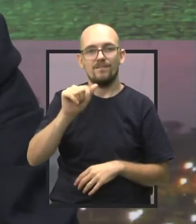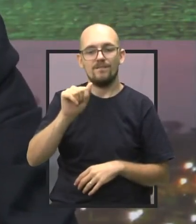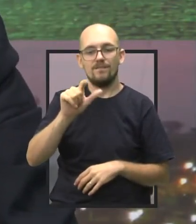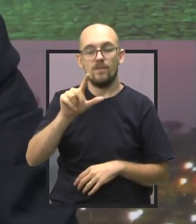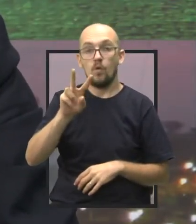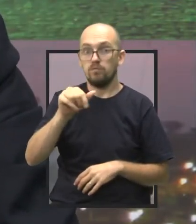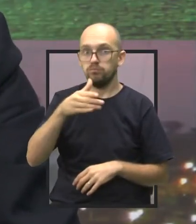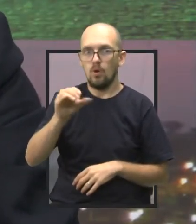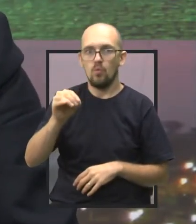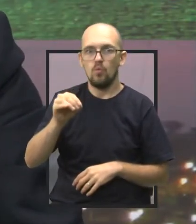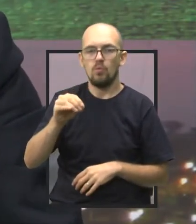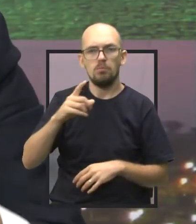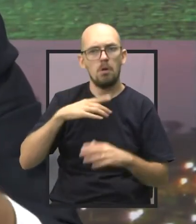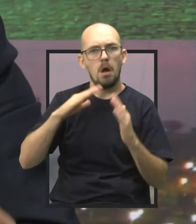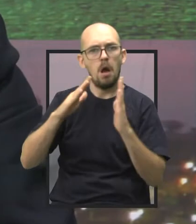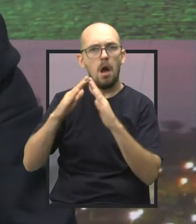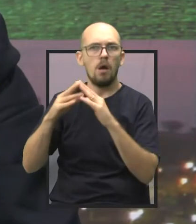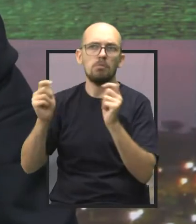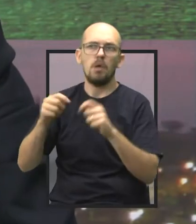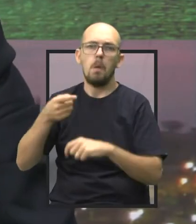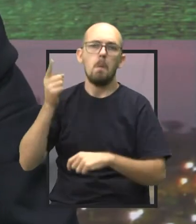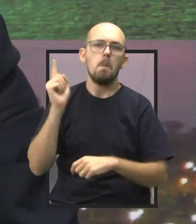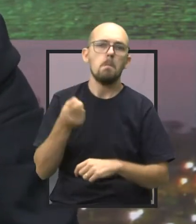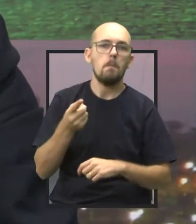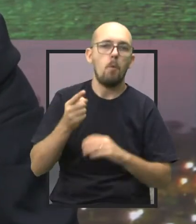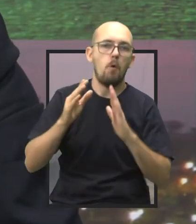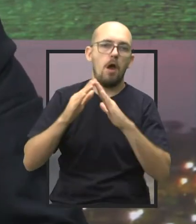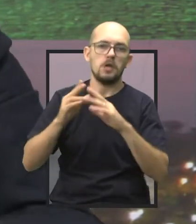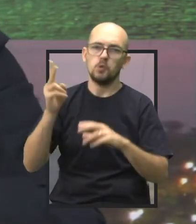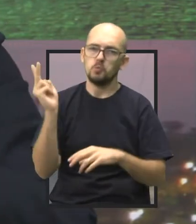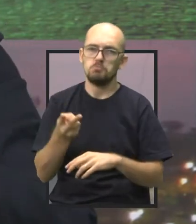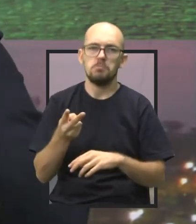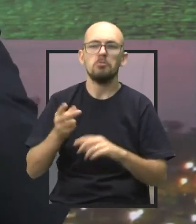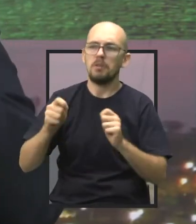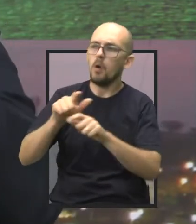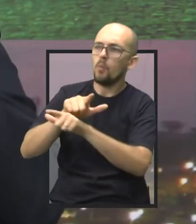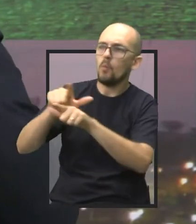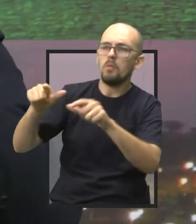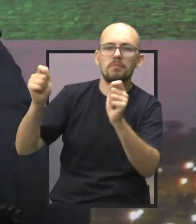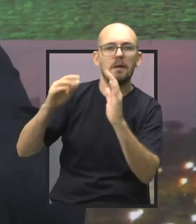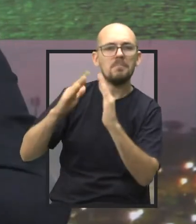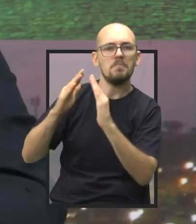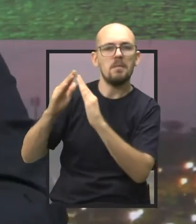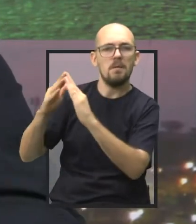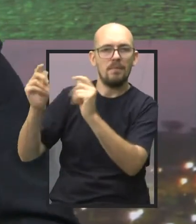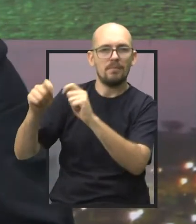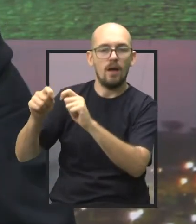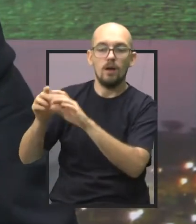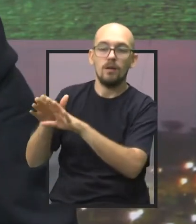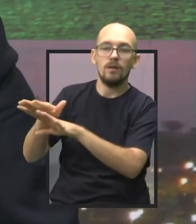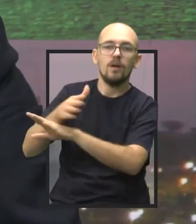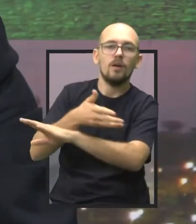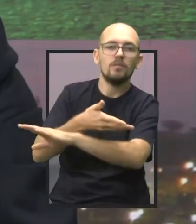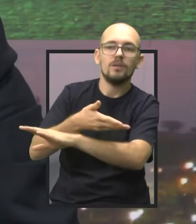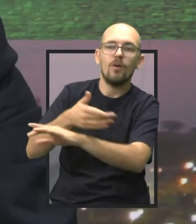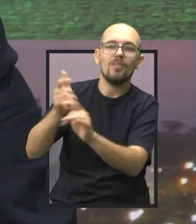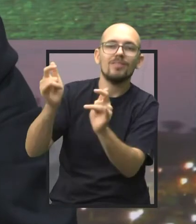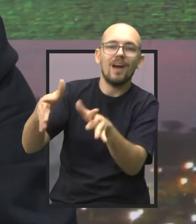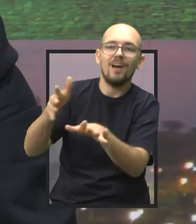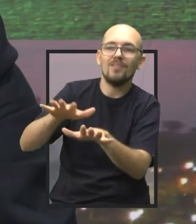Cabe lá 1.000 casas, 2.000 casas? Cabe. Aí você pega a população que se inscreveu no cadastro